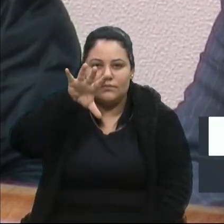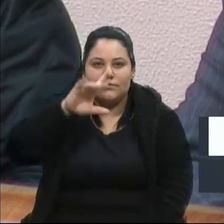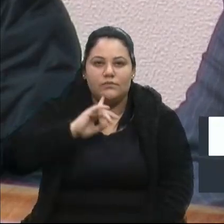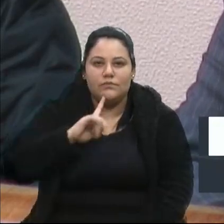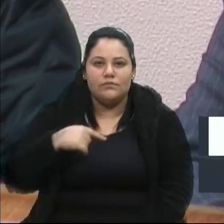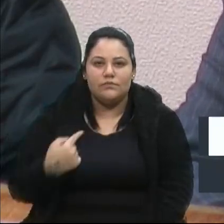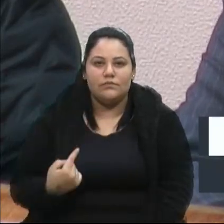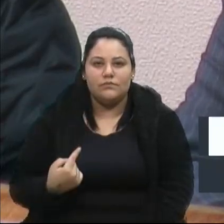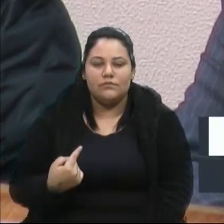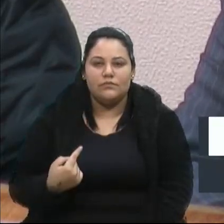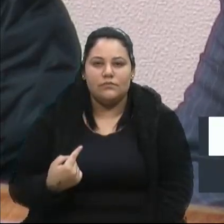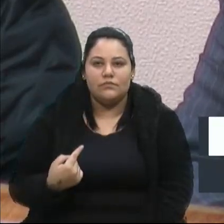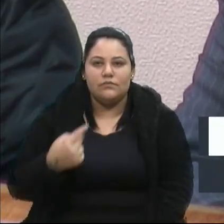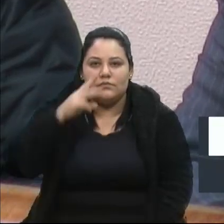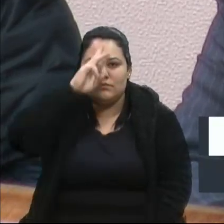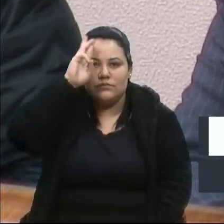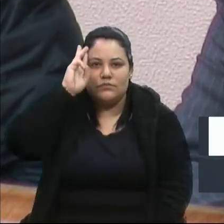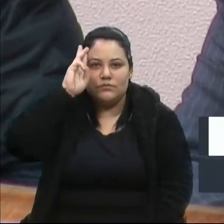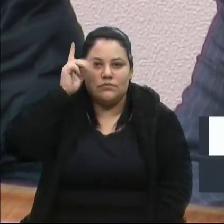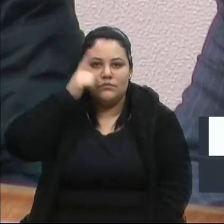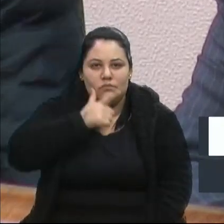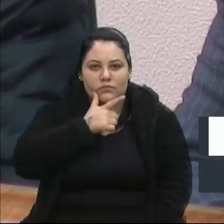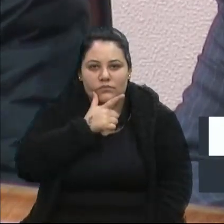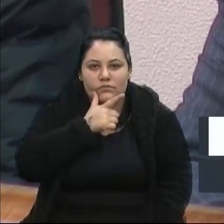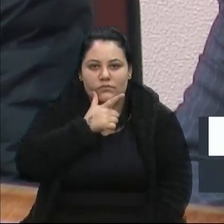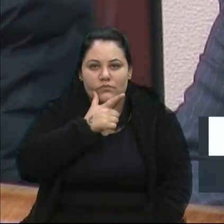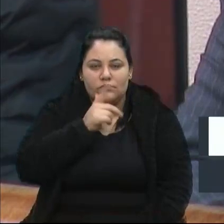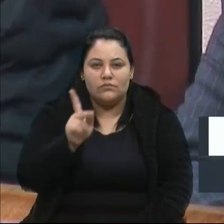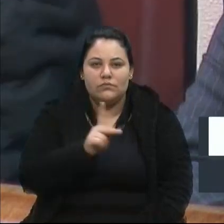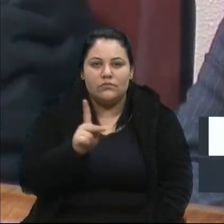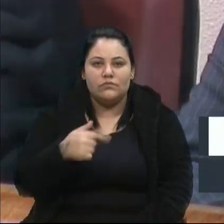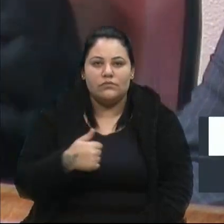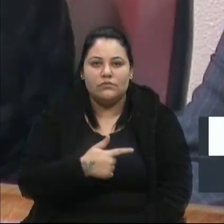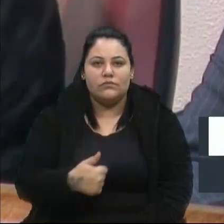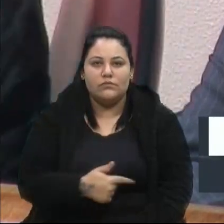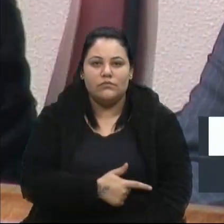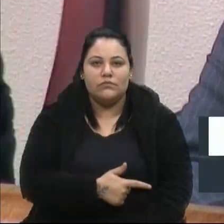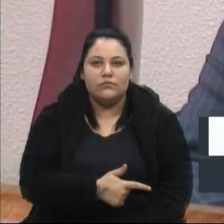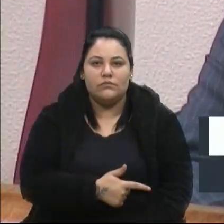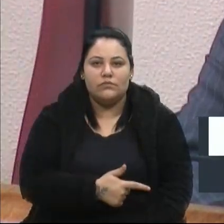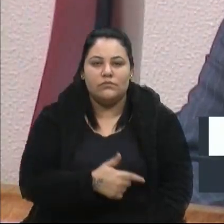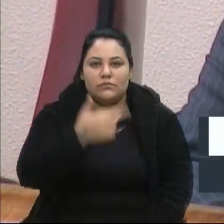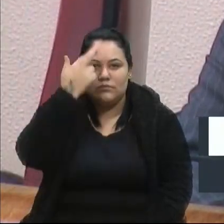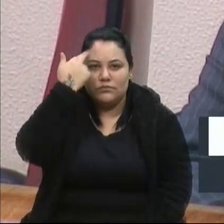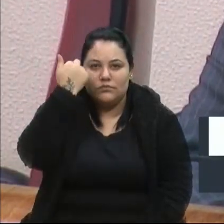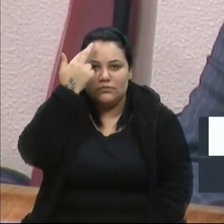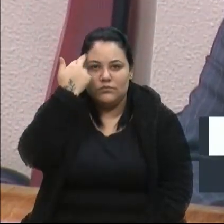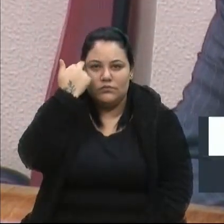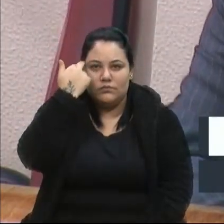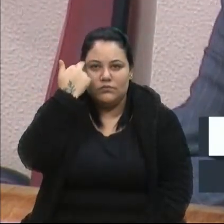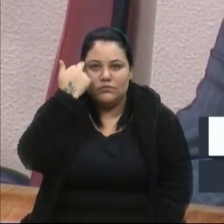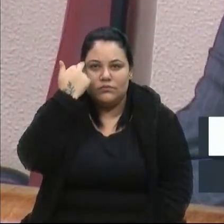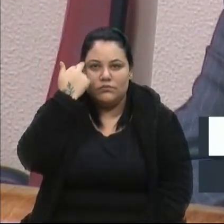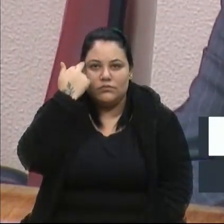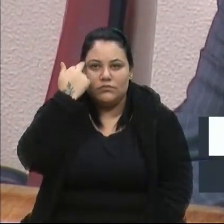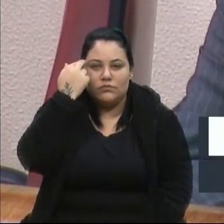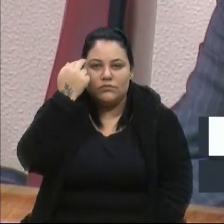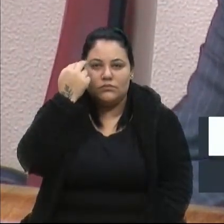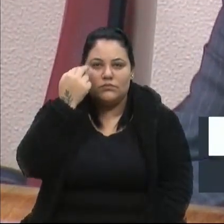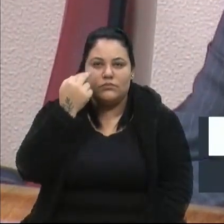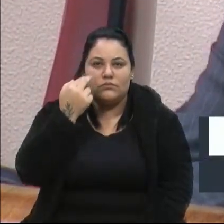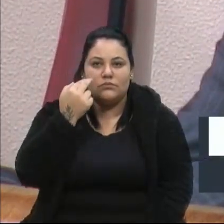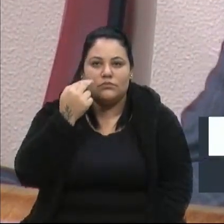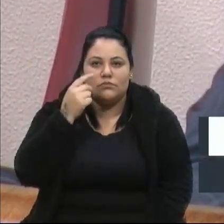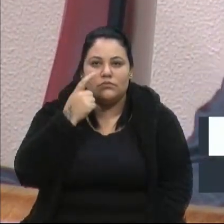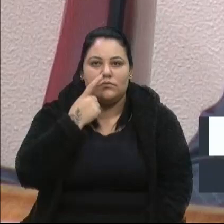Gladys Frisso, Juliano Valim, Lucas Caranhato, Professor Zanquim, Rafael Bueno, Rose Frigeres,